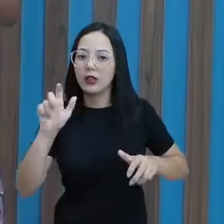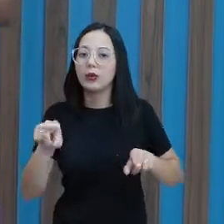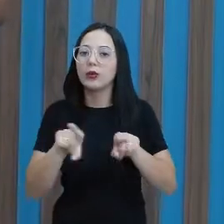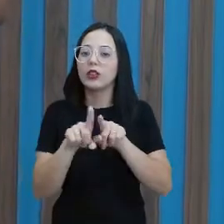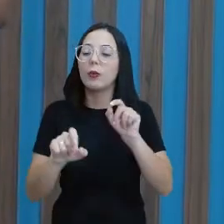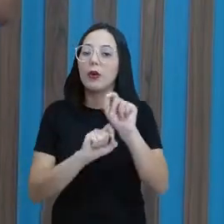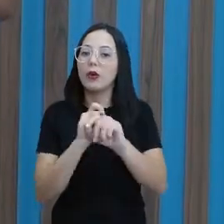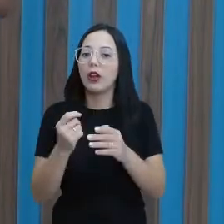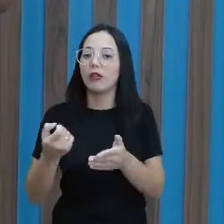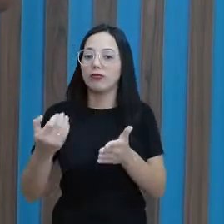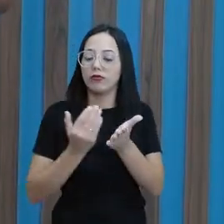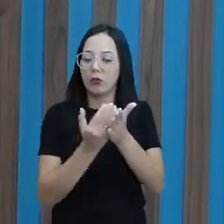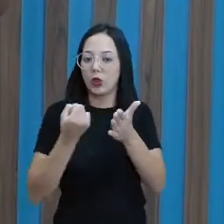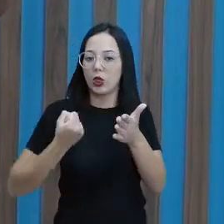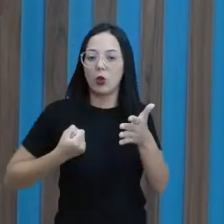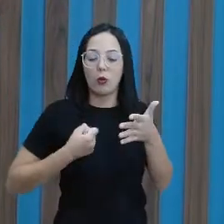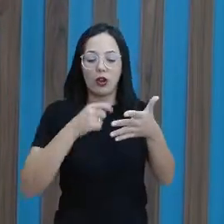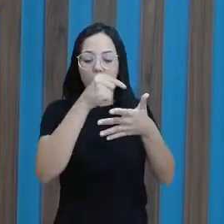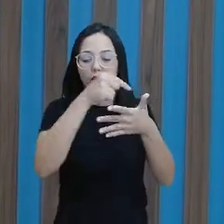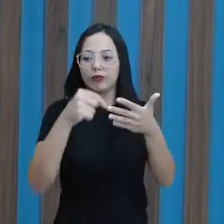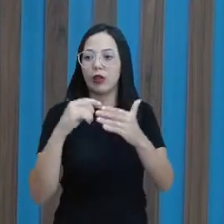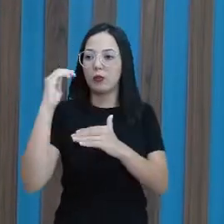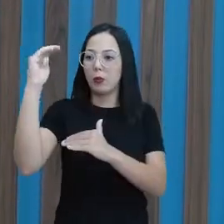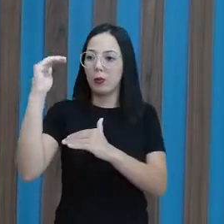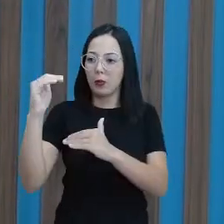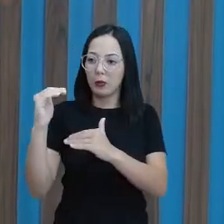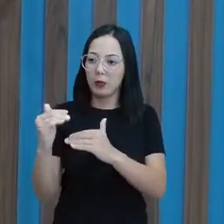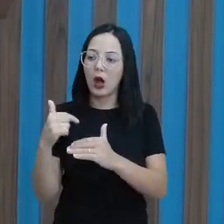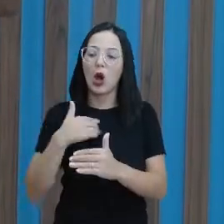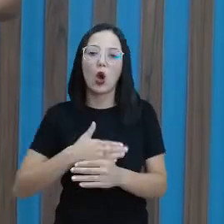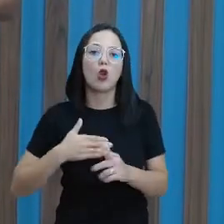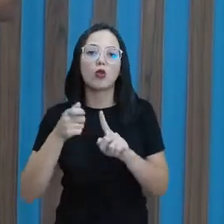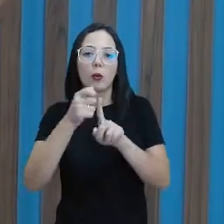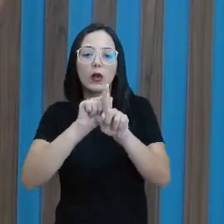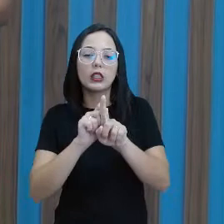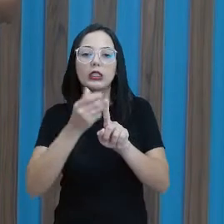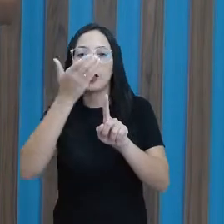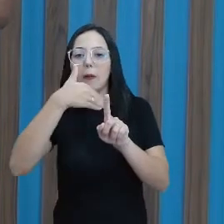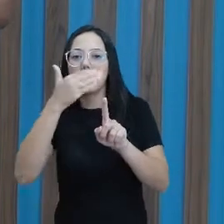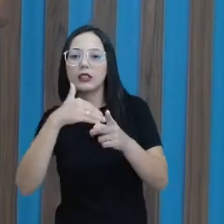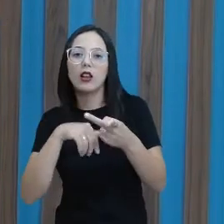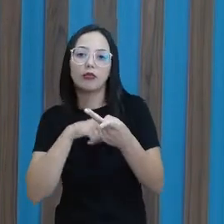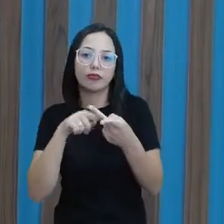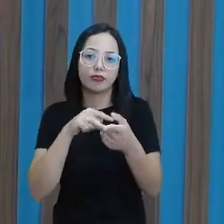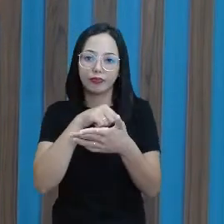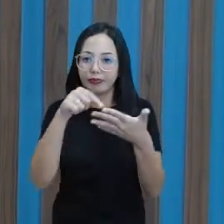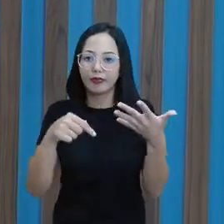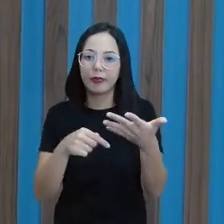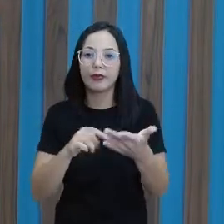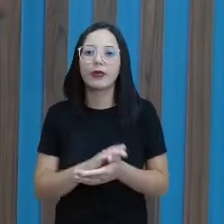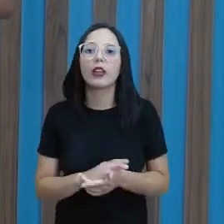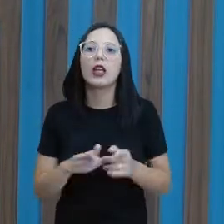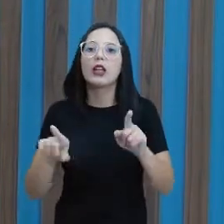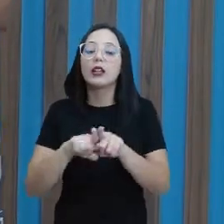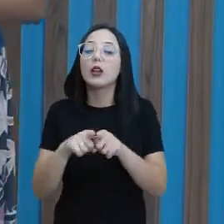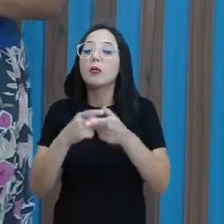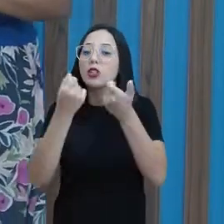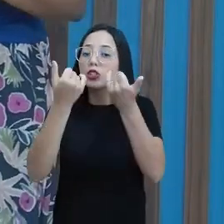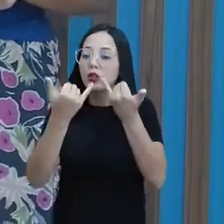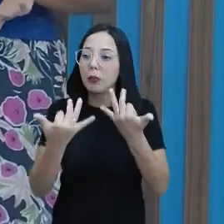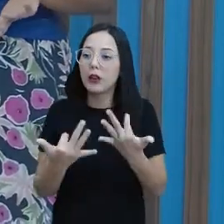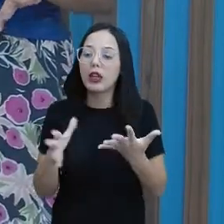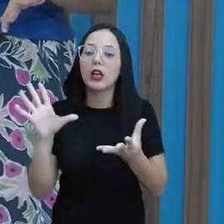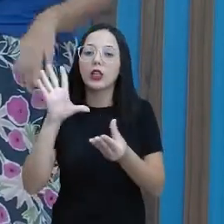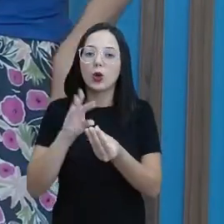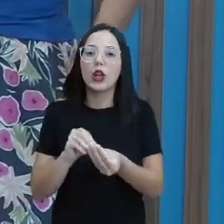Para introduzir uma enumeração, gosto de, dois pontos, banana, maçã, mexerica. Para introduzir uma explicação,